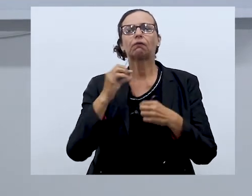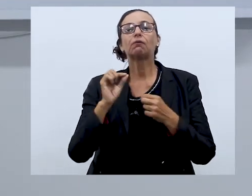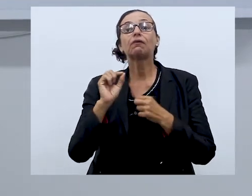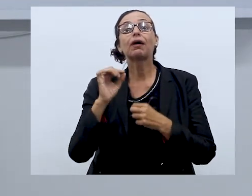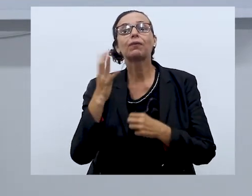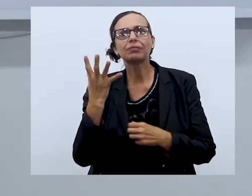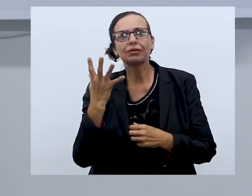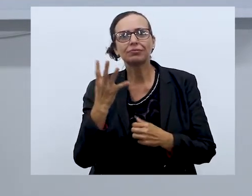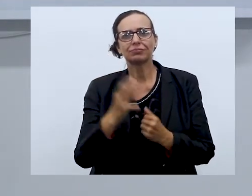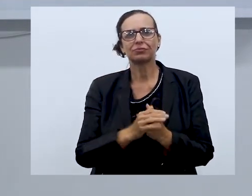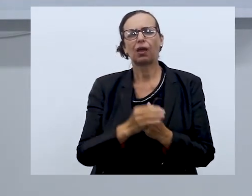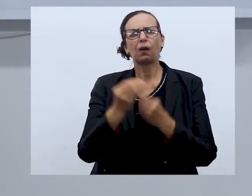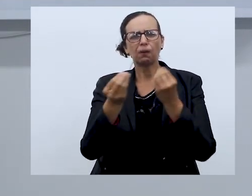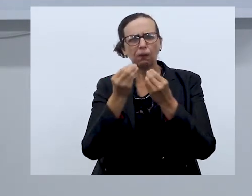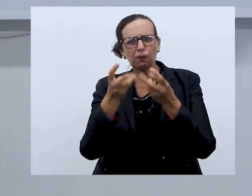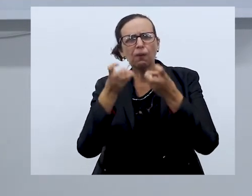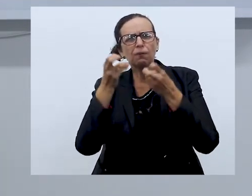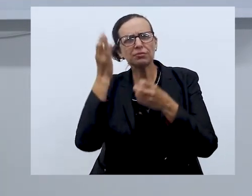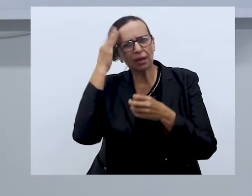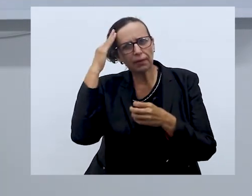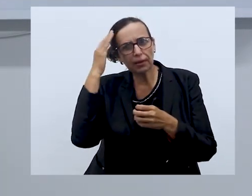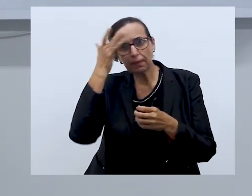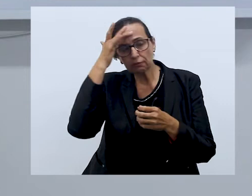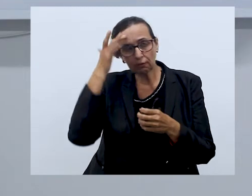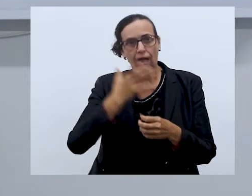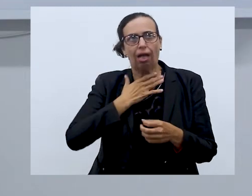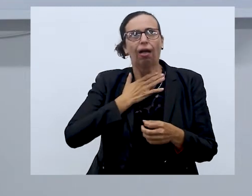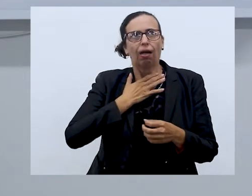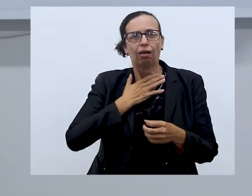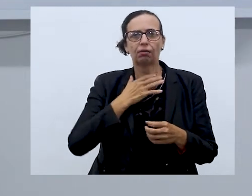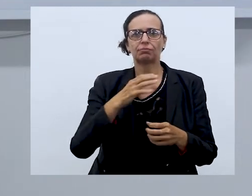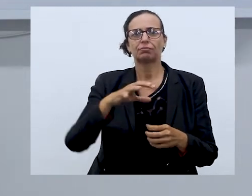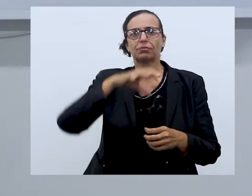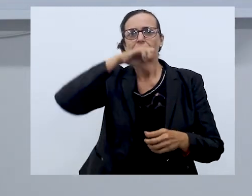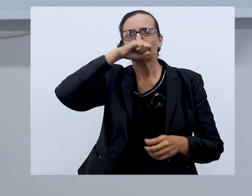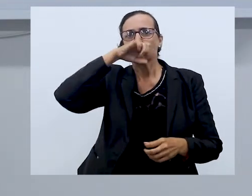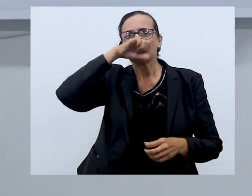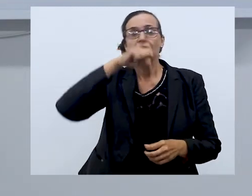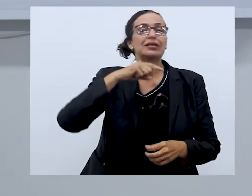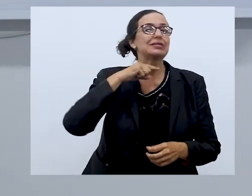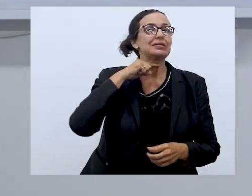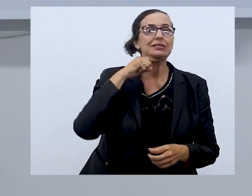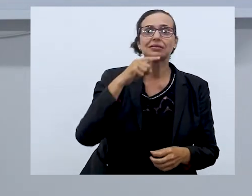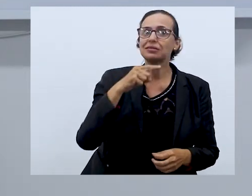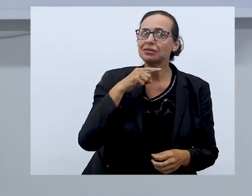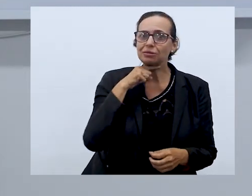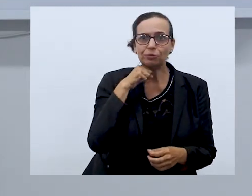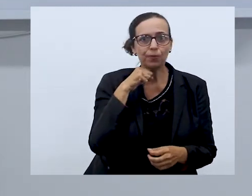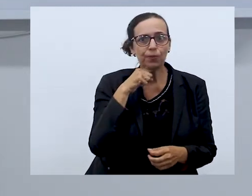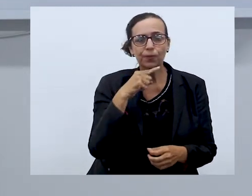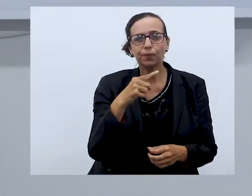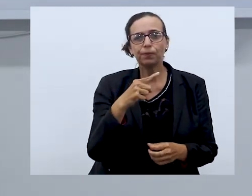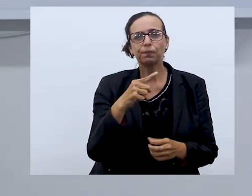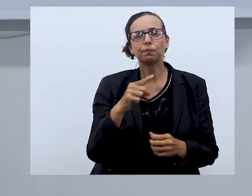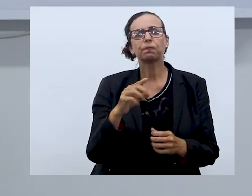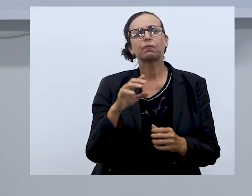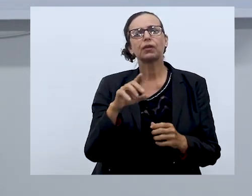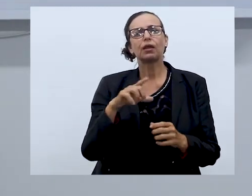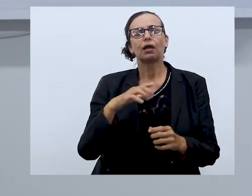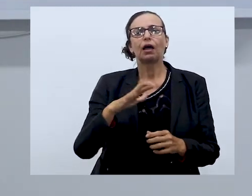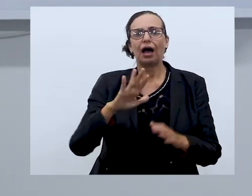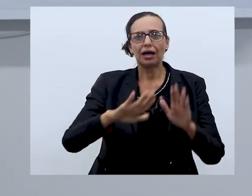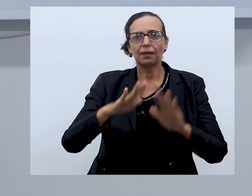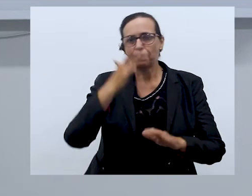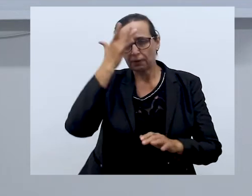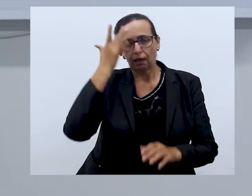ou outras peças. A característica de uma pessoa que está engasgada é de extrema dificuldade ao respirar, uma vez que a troca gasosa